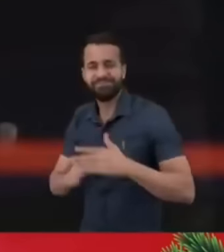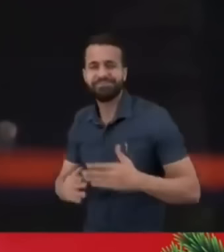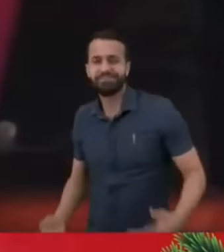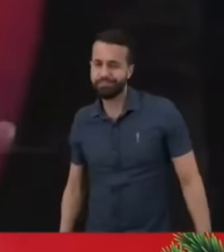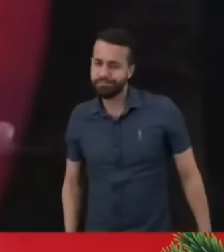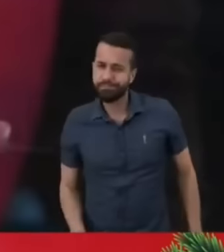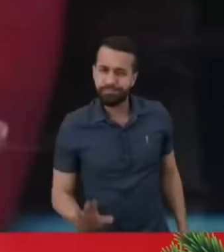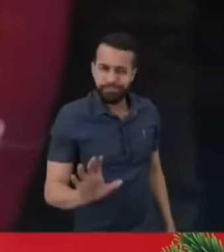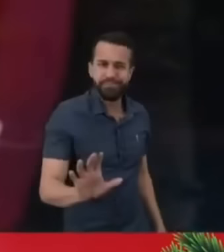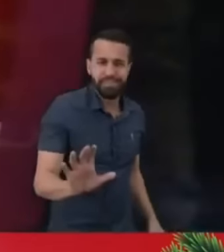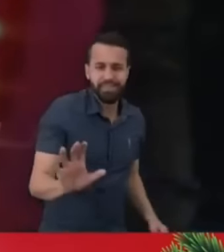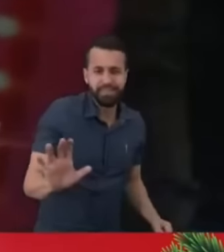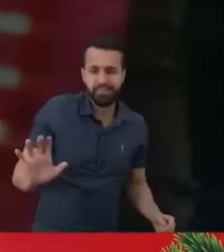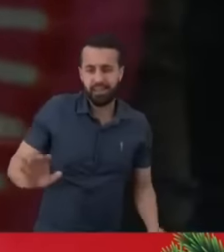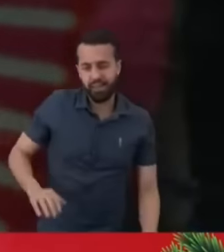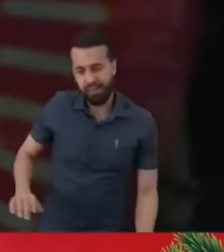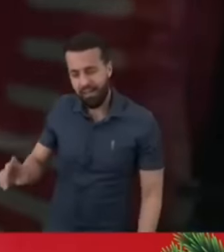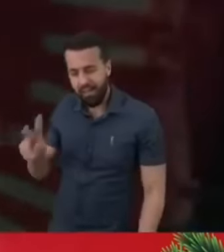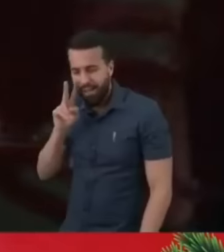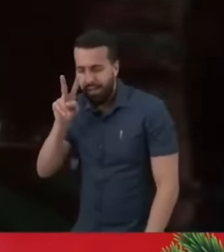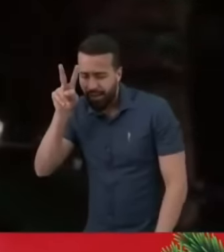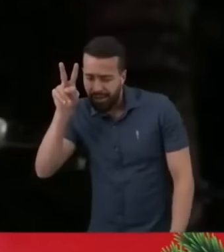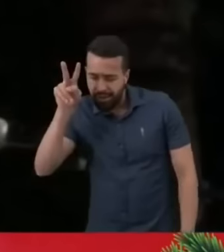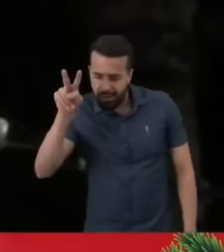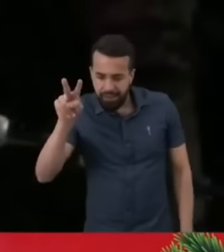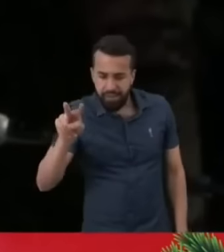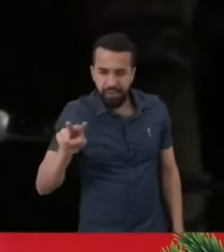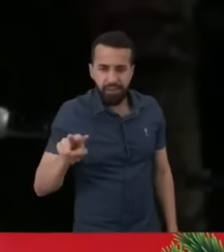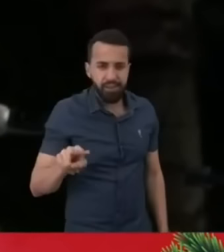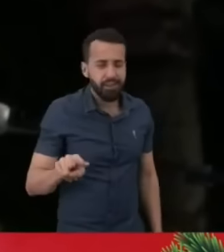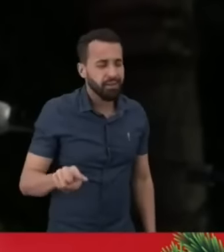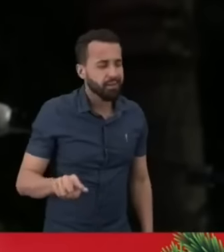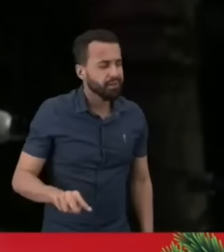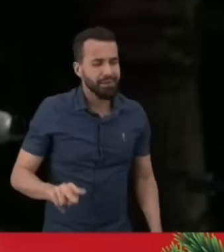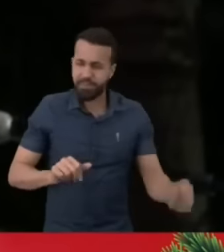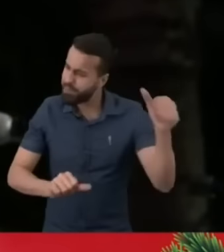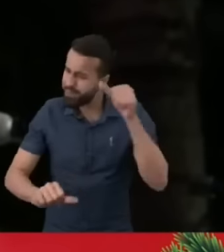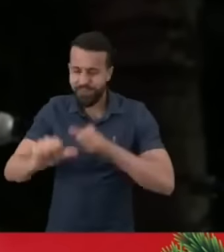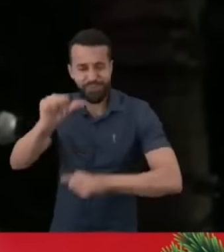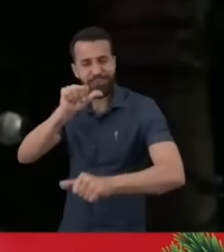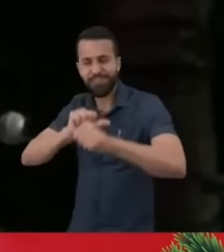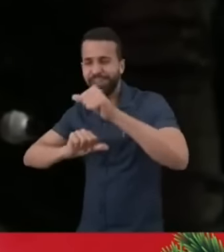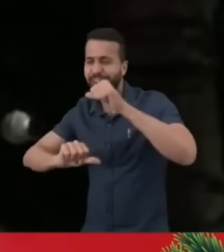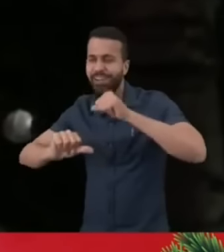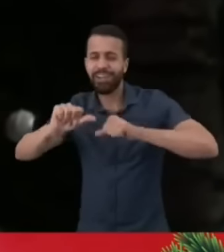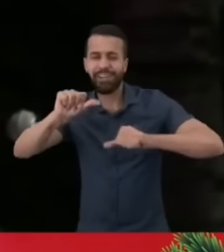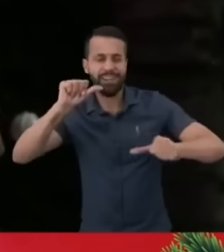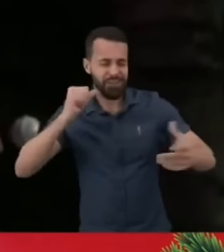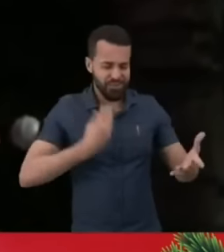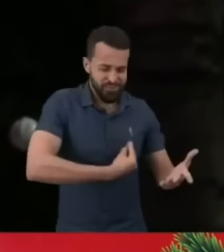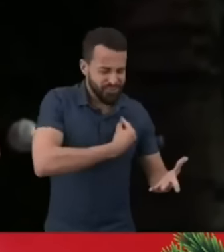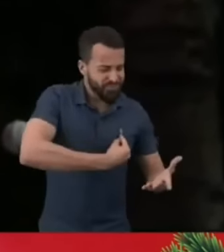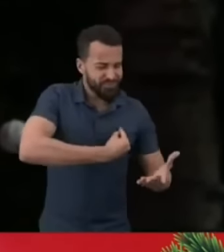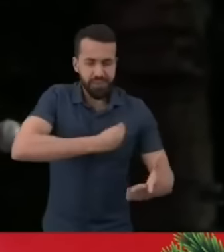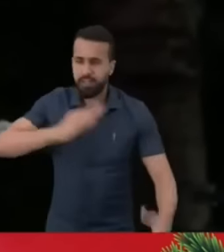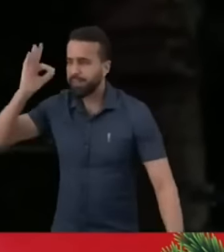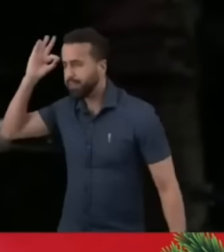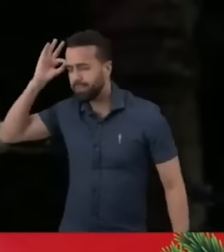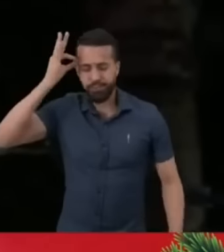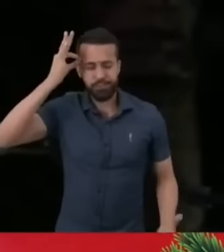E assim quando eu te vejo, que mude o destino por